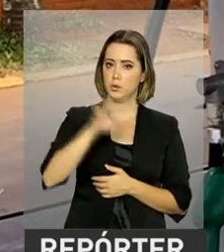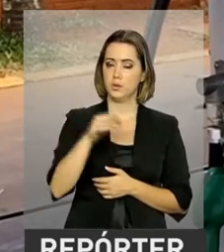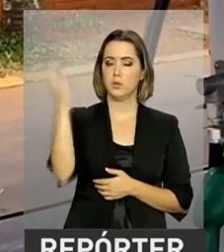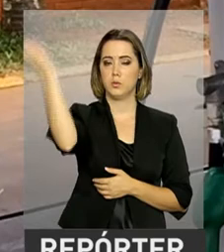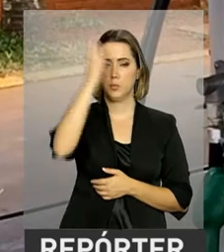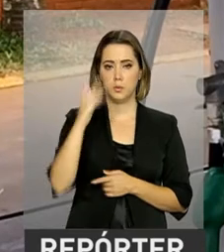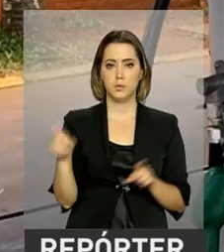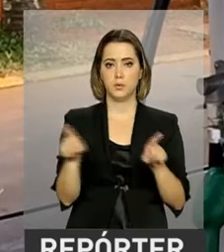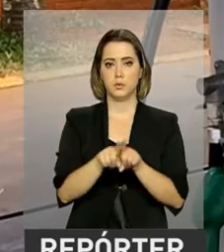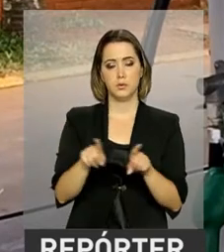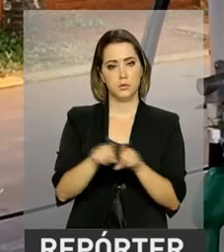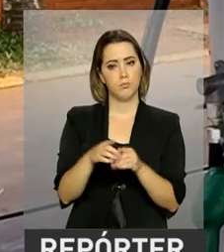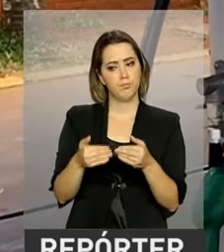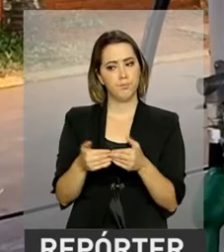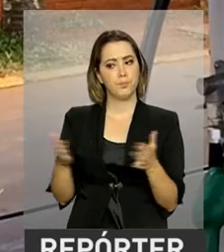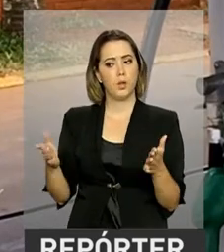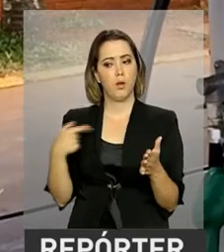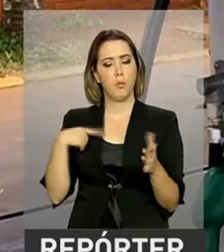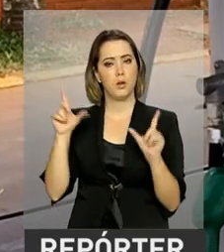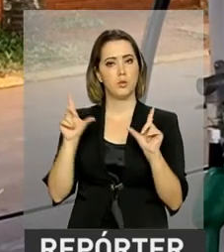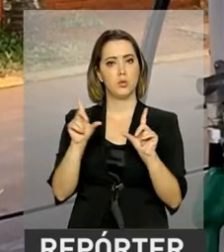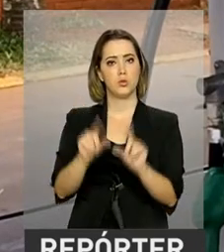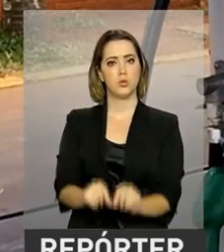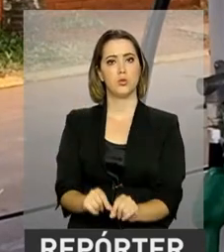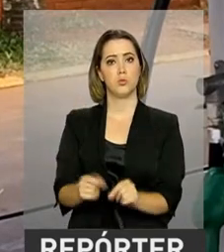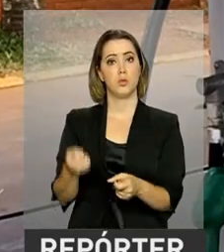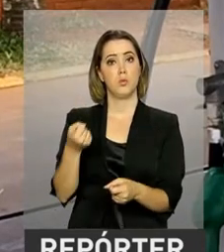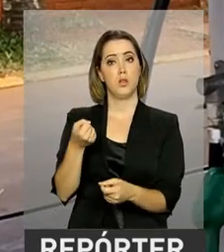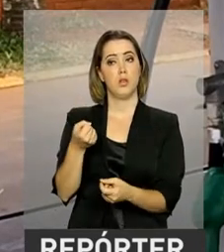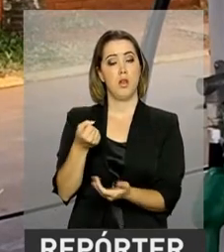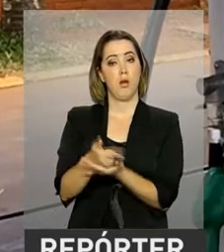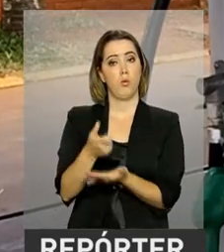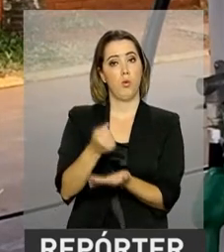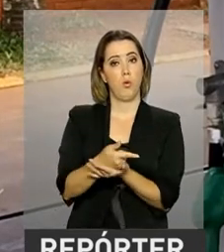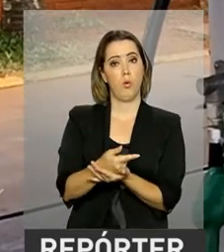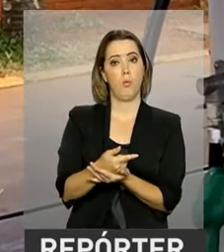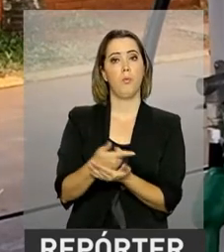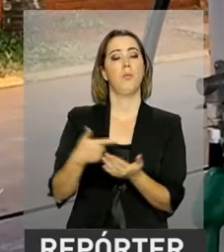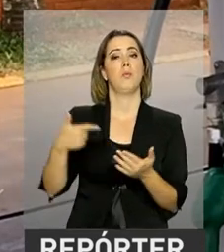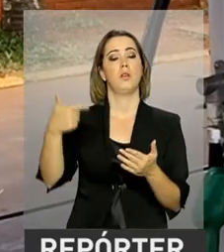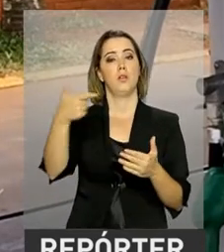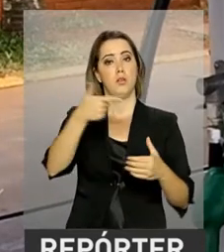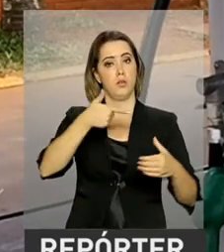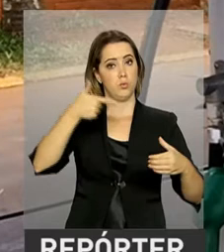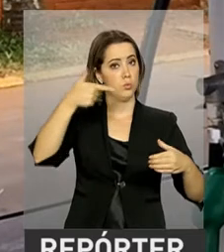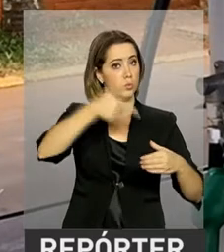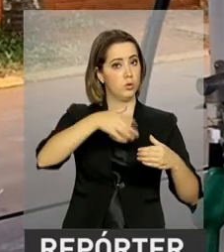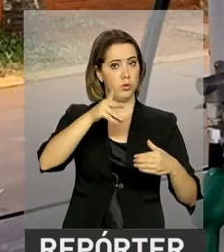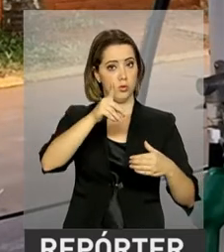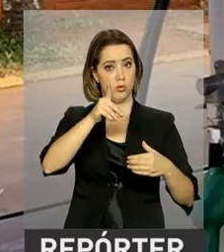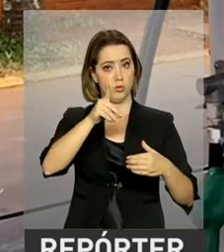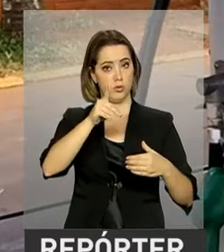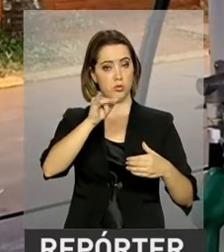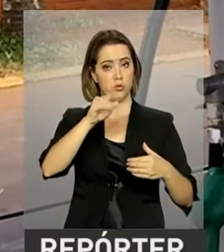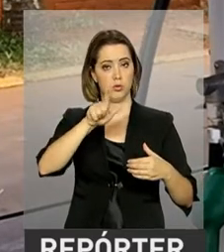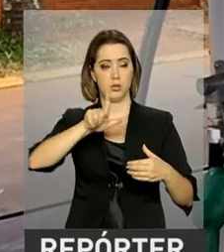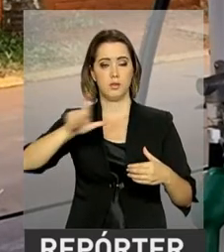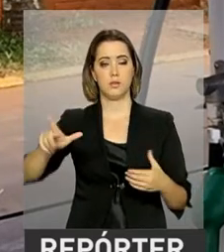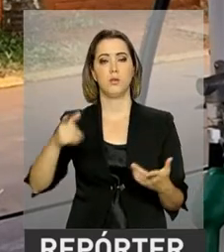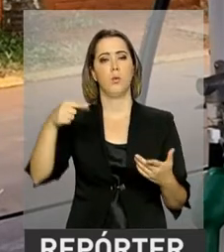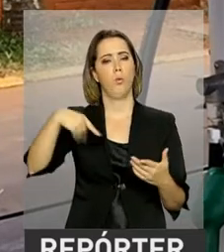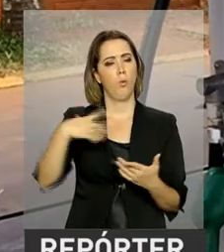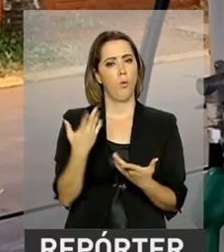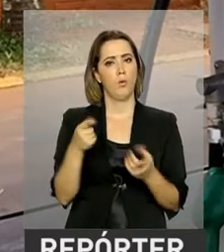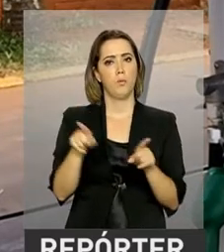também abre espaço para a redução das importações de óleo diesel comum além de favorecer a agricultura familiar eo agronegócio do